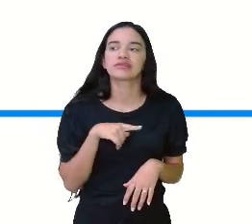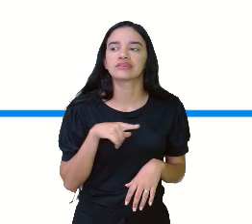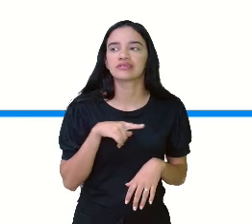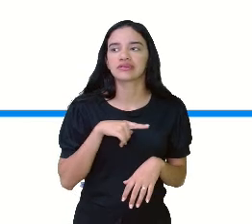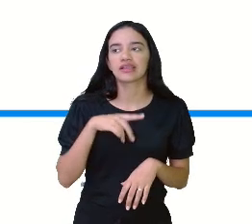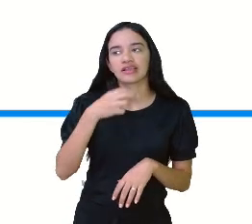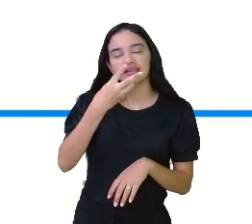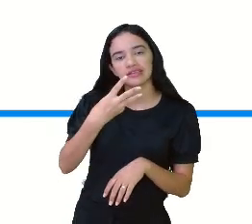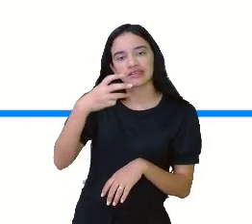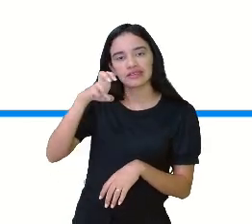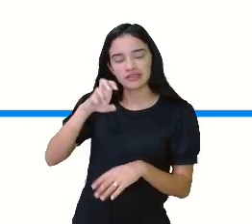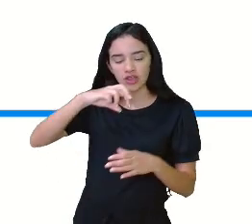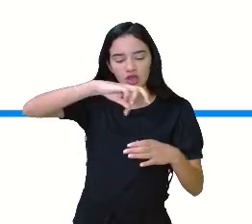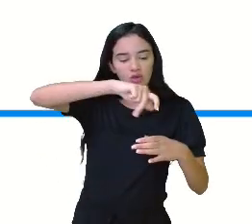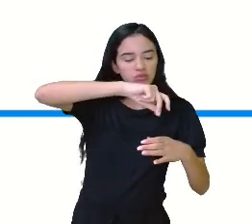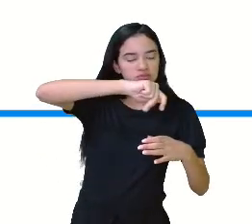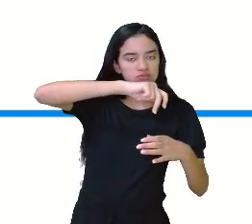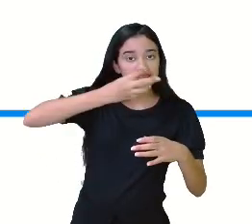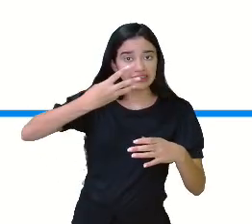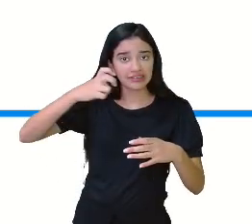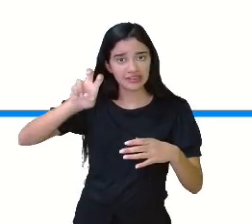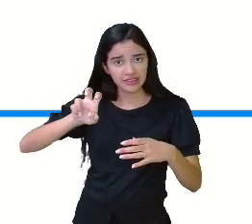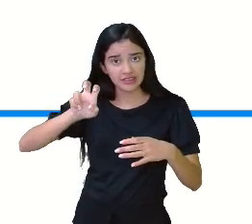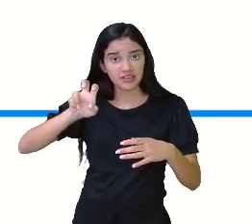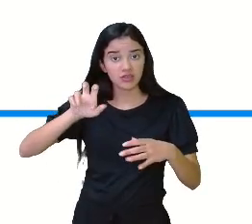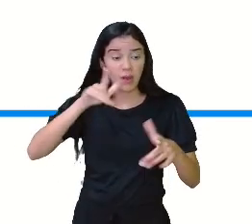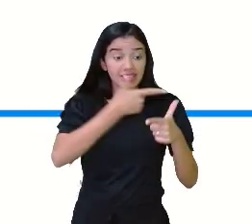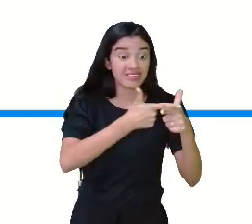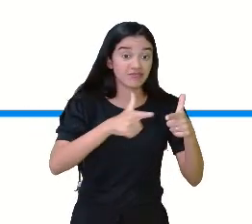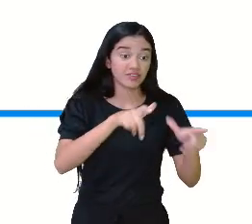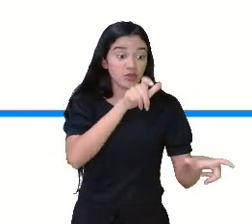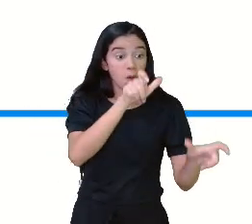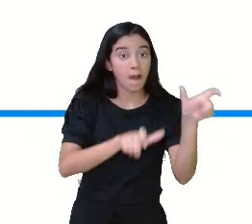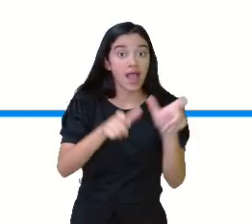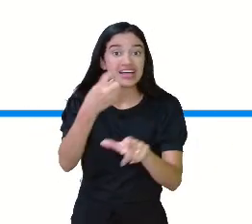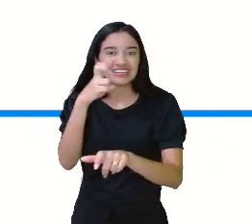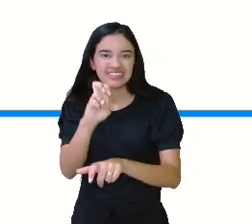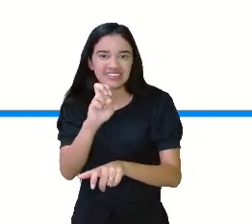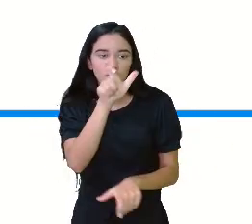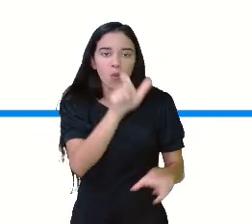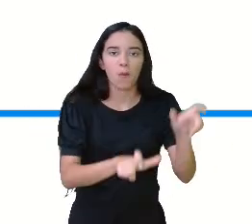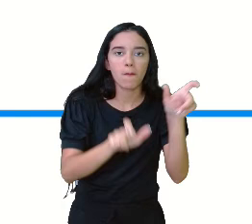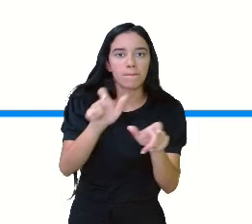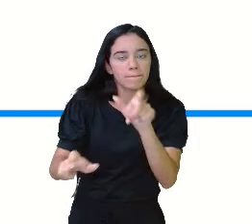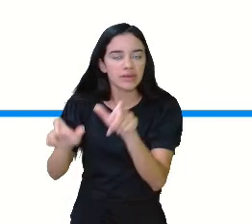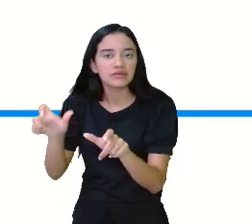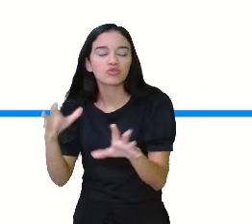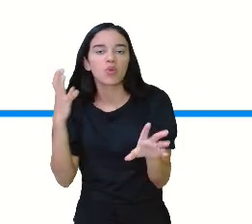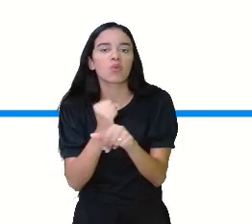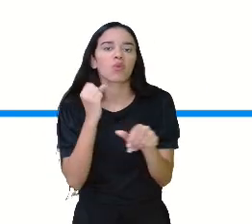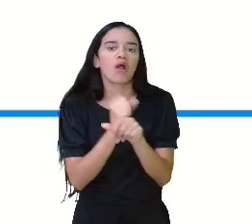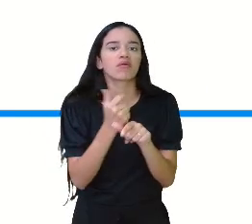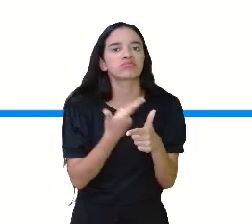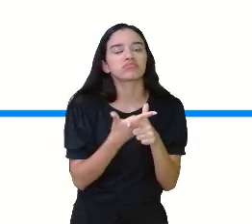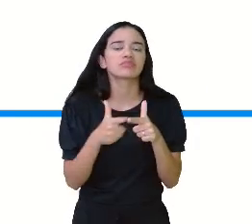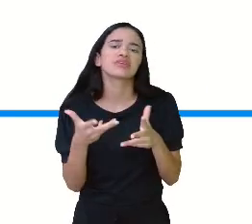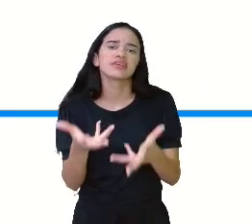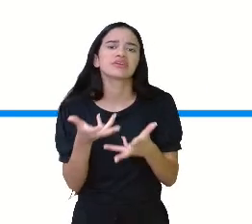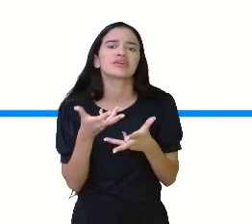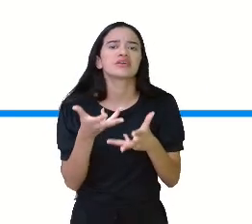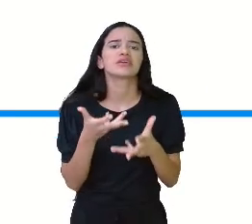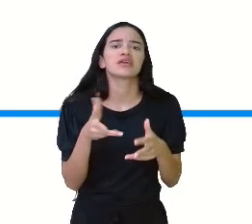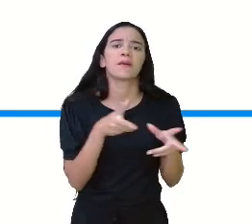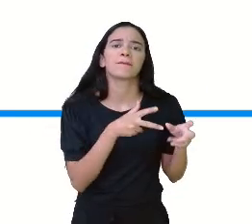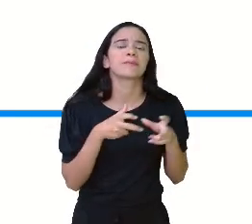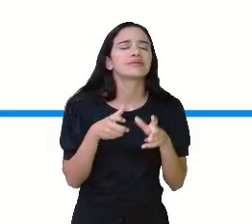garrafas. Dividiu as tampas para 5 pessoas. Ele fez o cálculo da divisão e quer